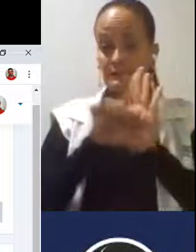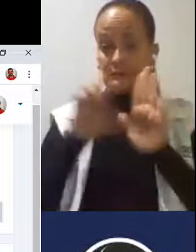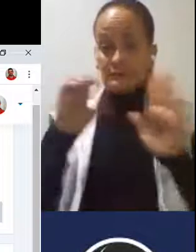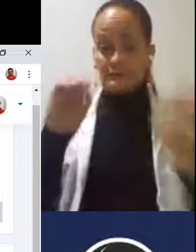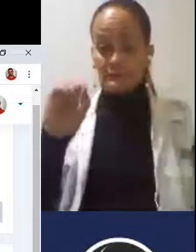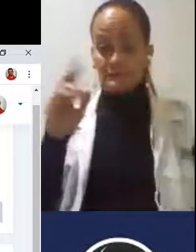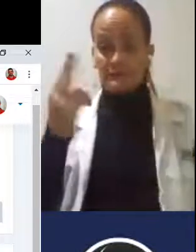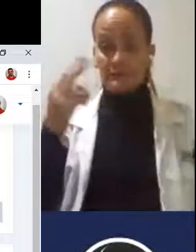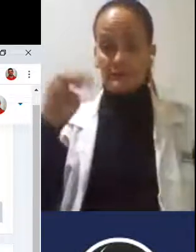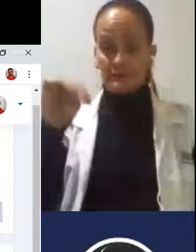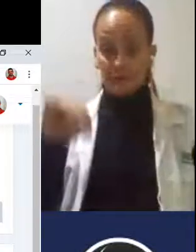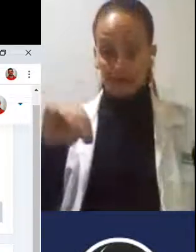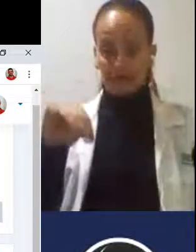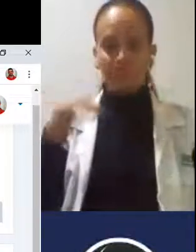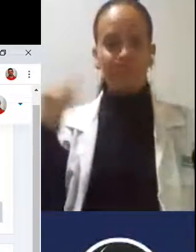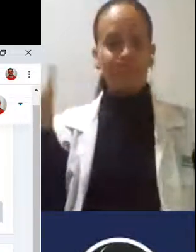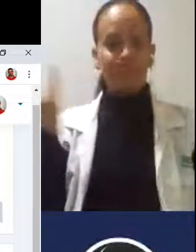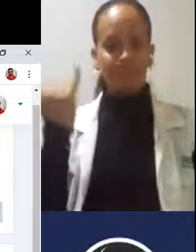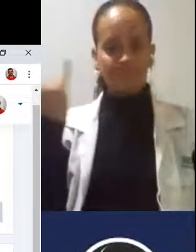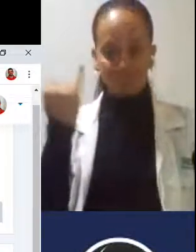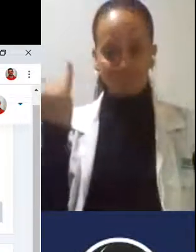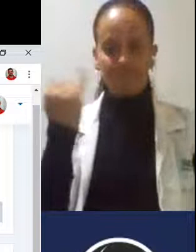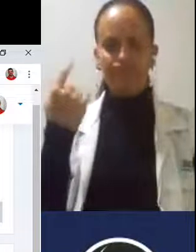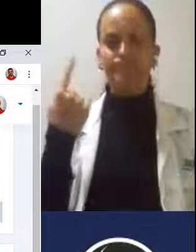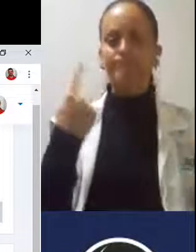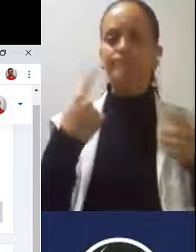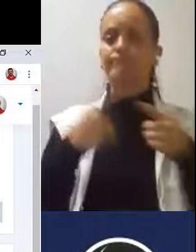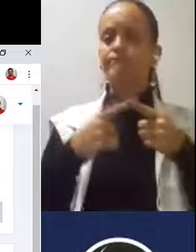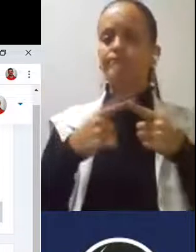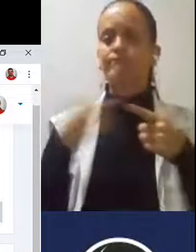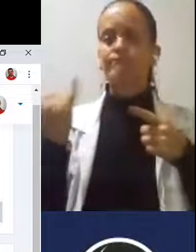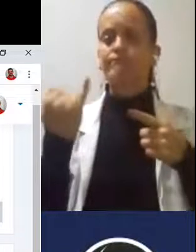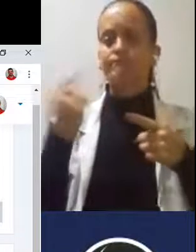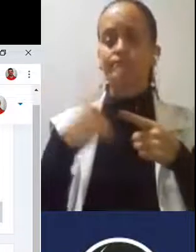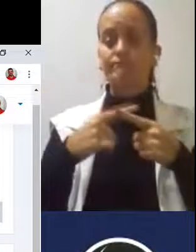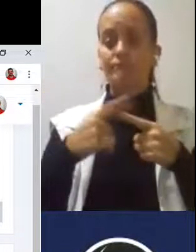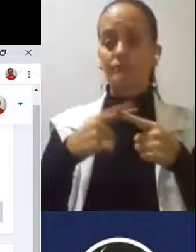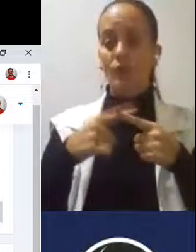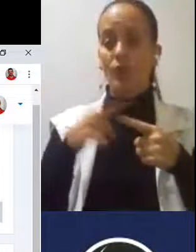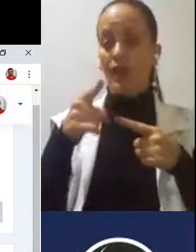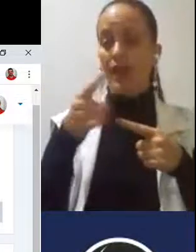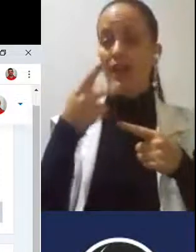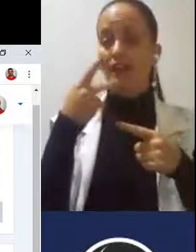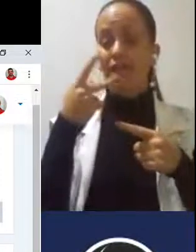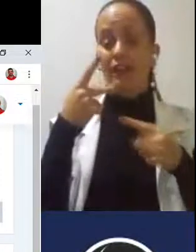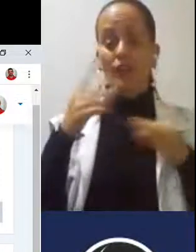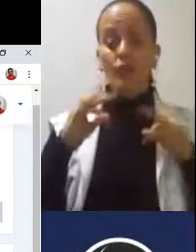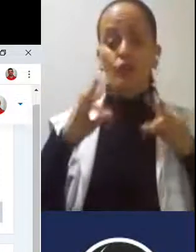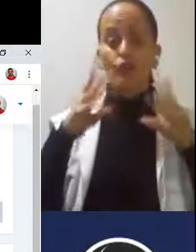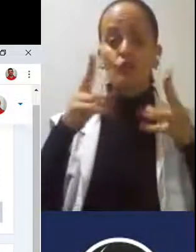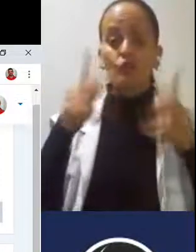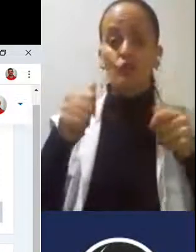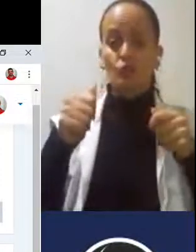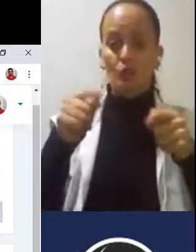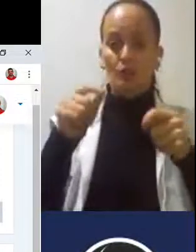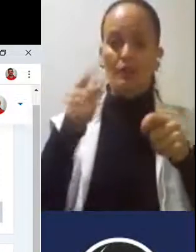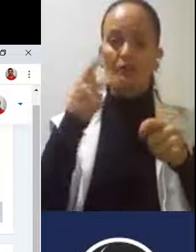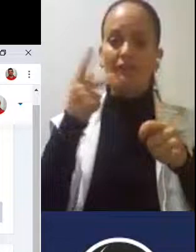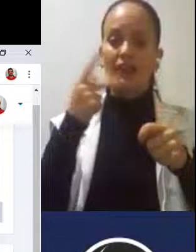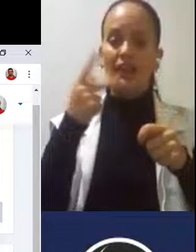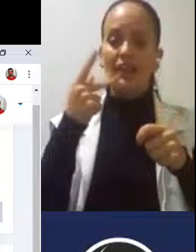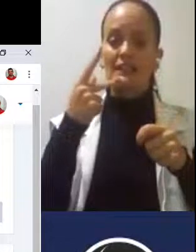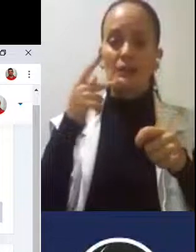Por quê? A primeira lei de Ohm, ela define praticamente tudo que a gente tem de análise de circuito, né? Então, que já